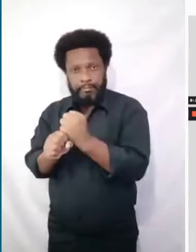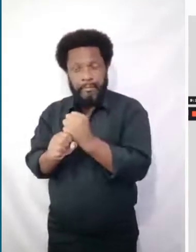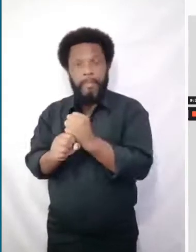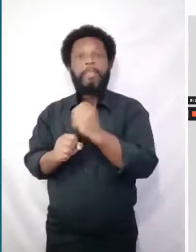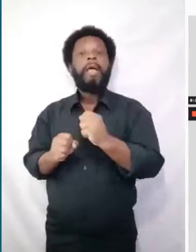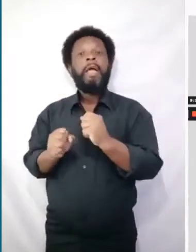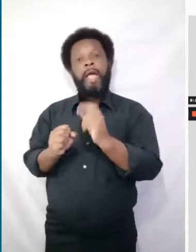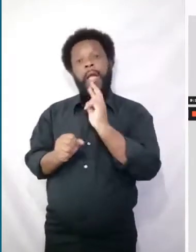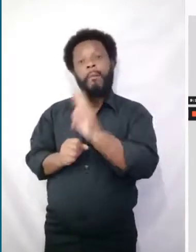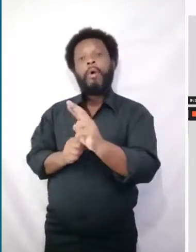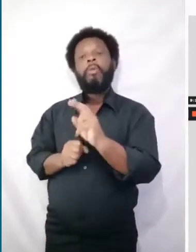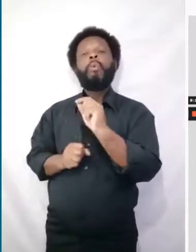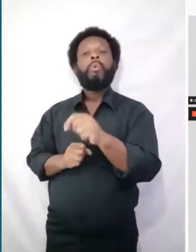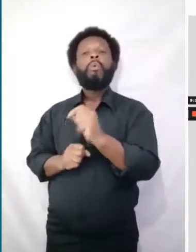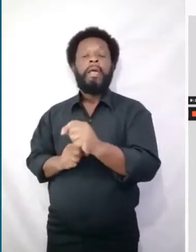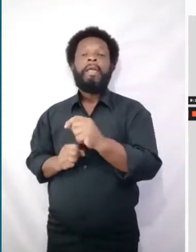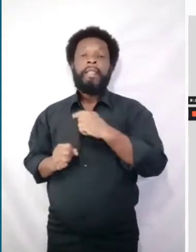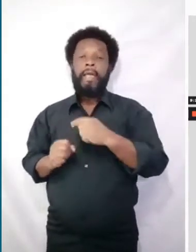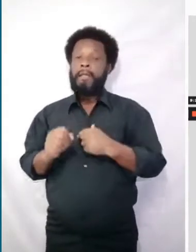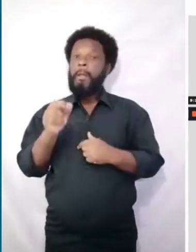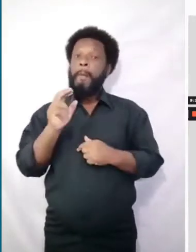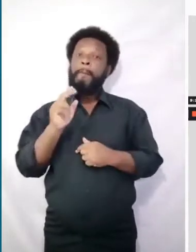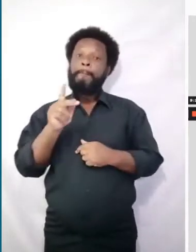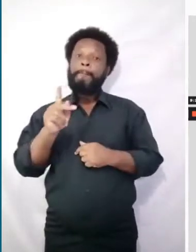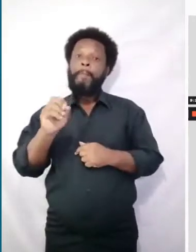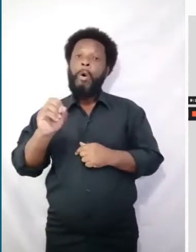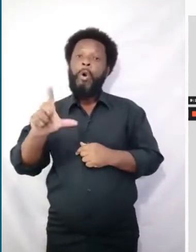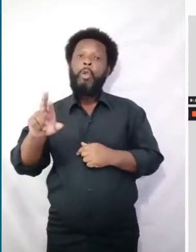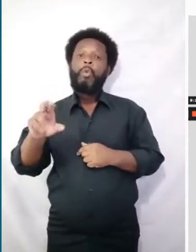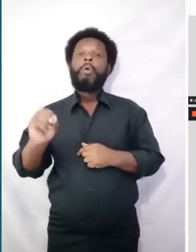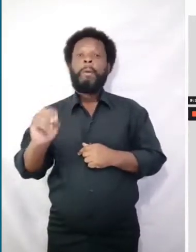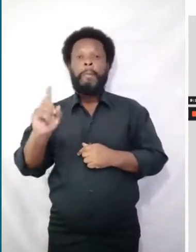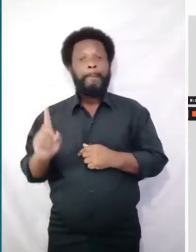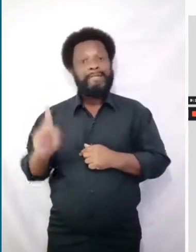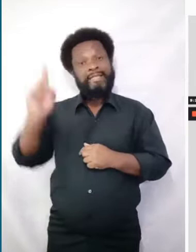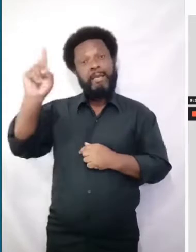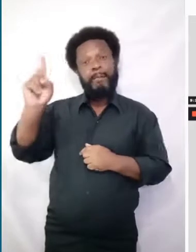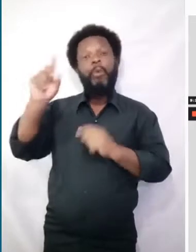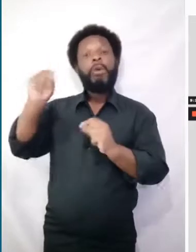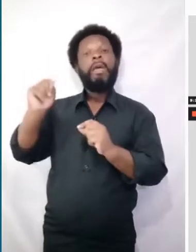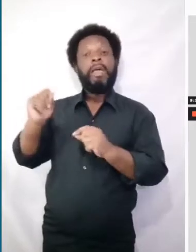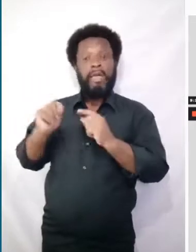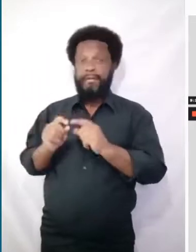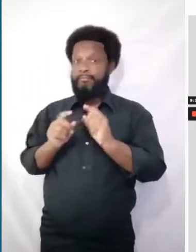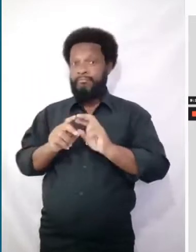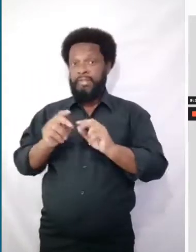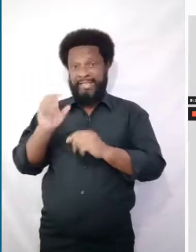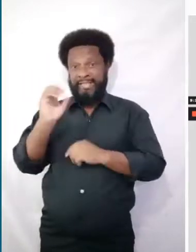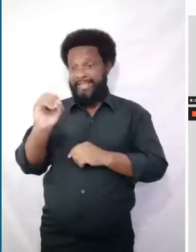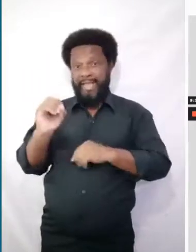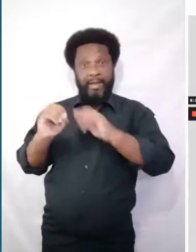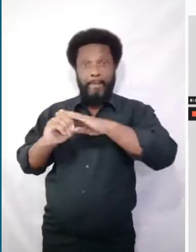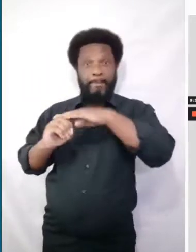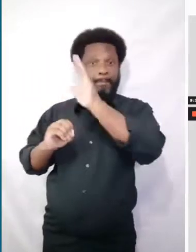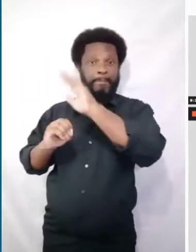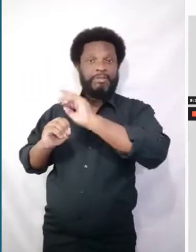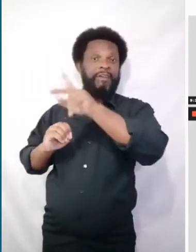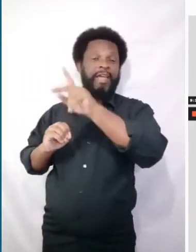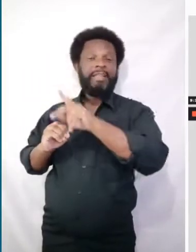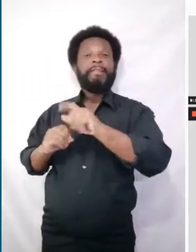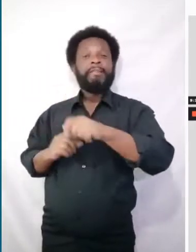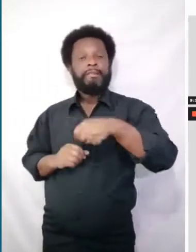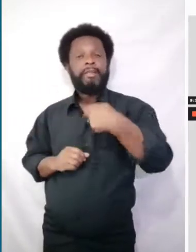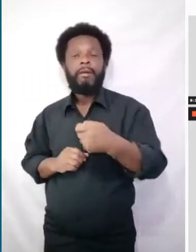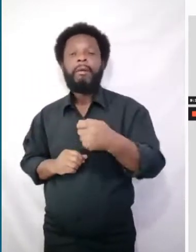Quando eu faço a soma vetorial desses dois vetores, a gente vai ter um momento de polo resultante apontando para cima, ou seja, ele existe, ele